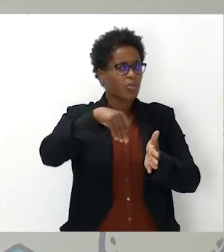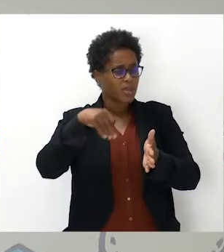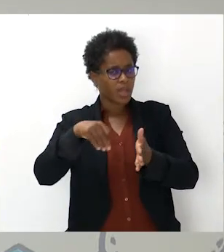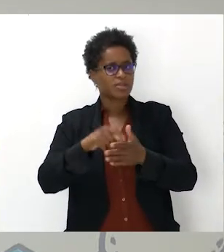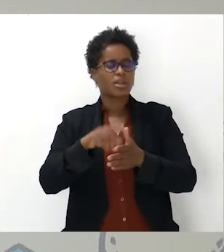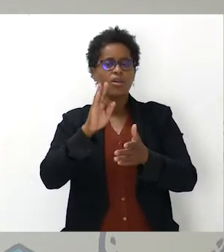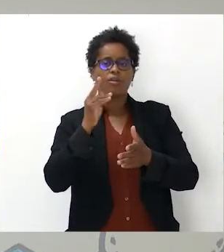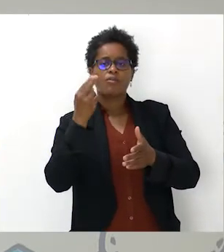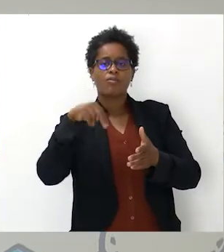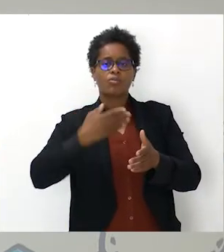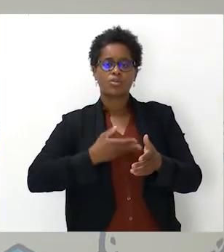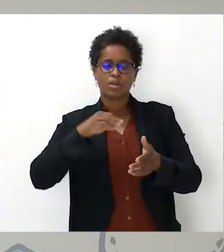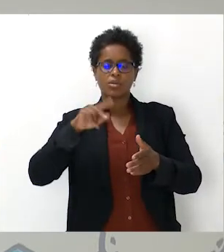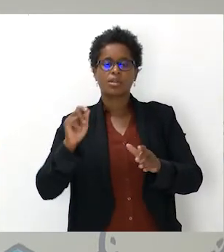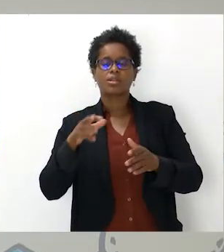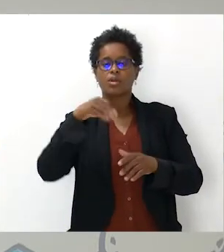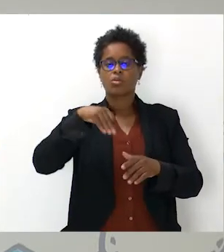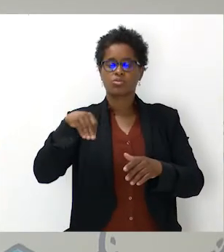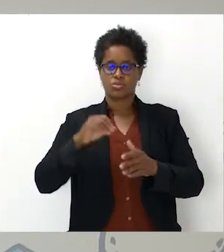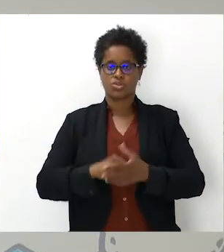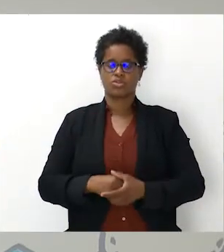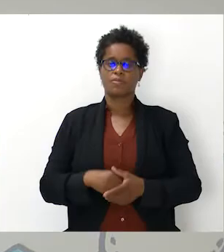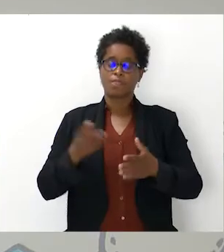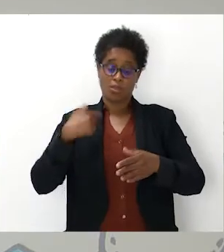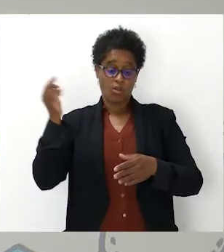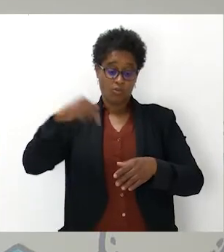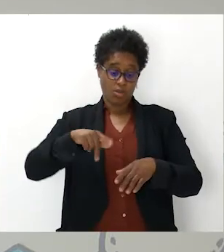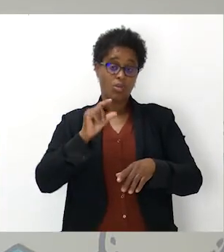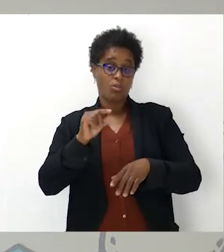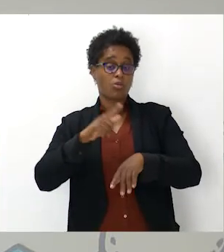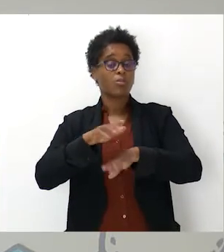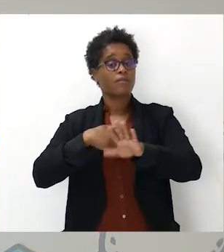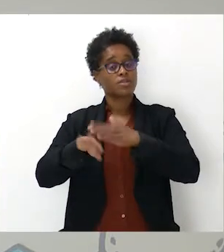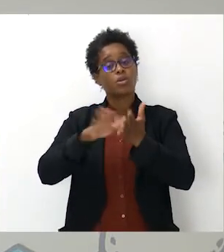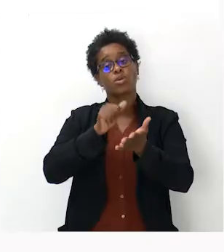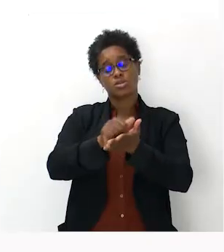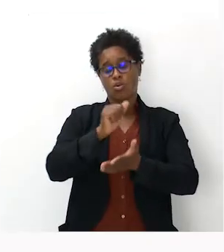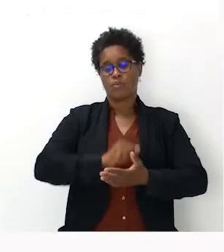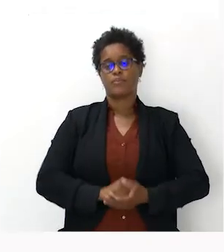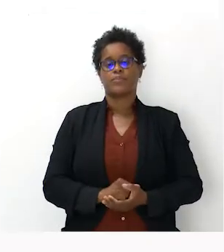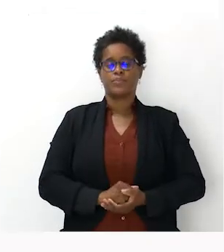propriedade fundamental das proporções. Volto daqui a pouco para fazer a sua correção.